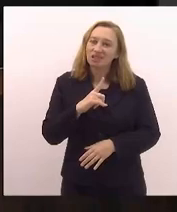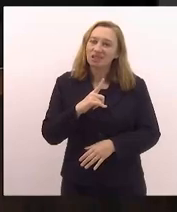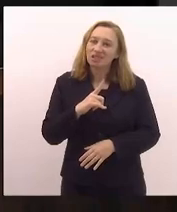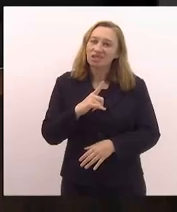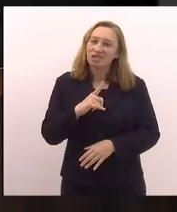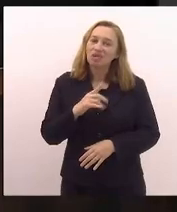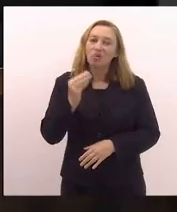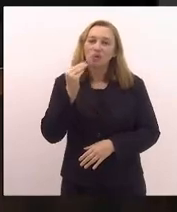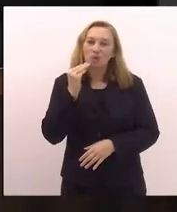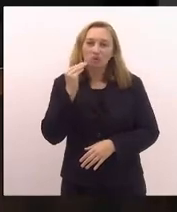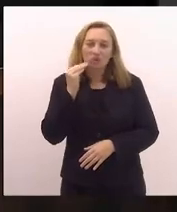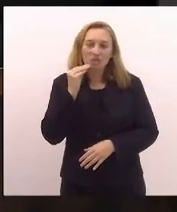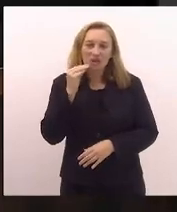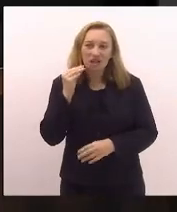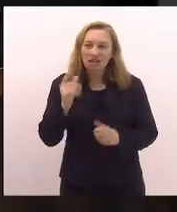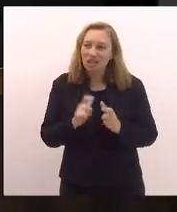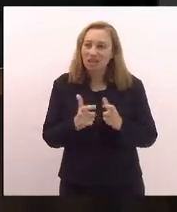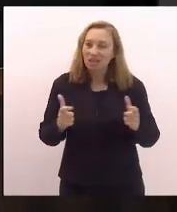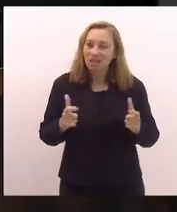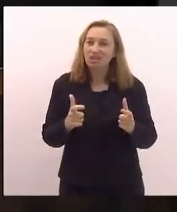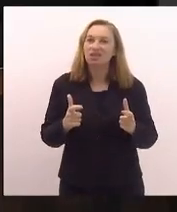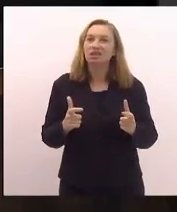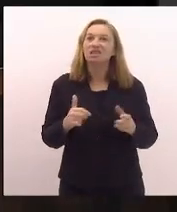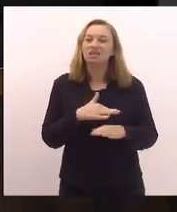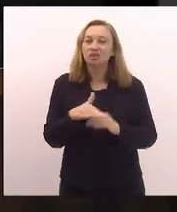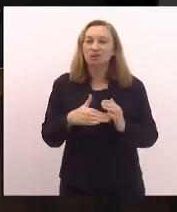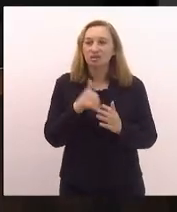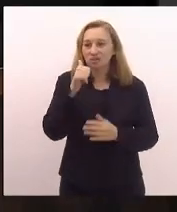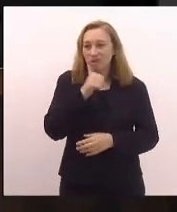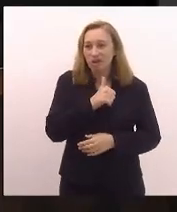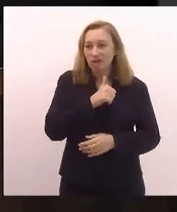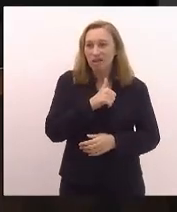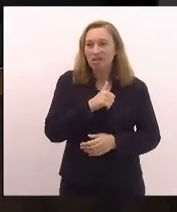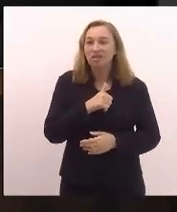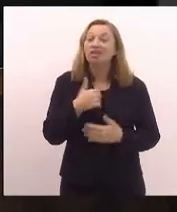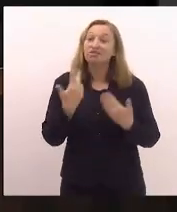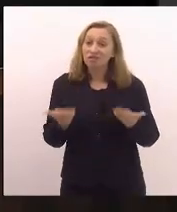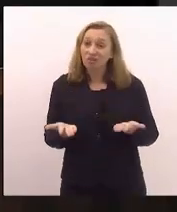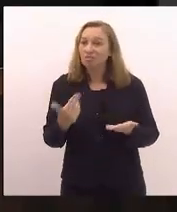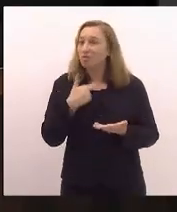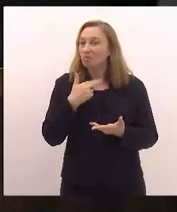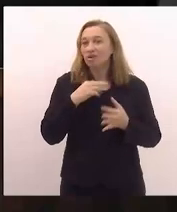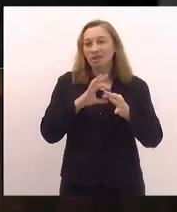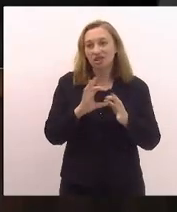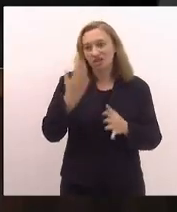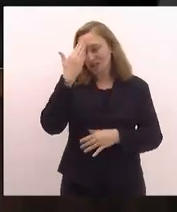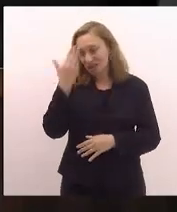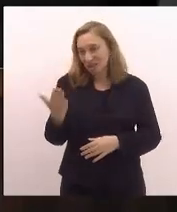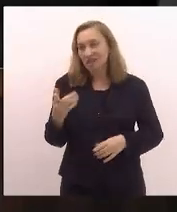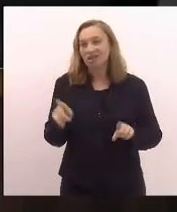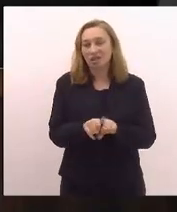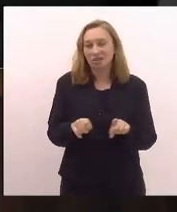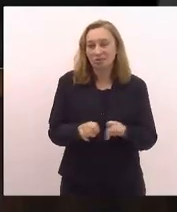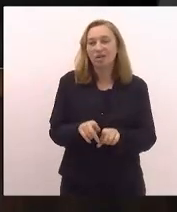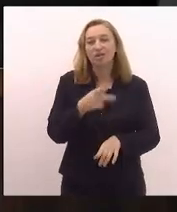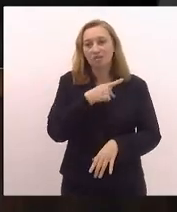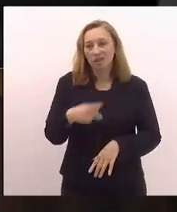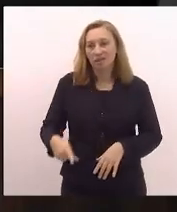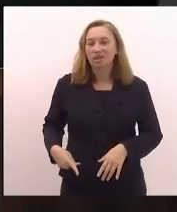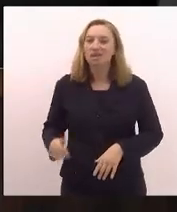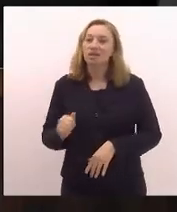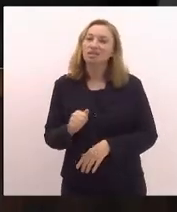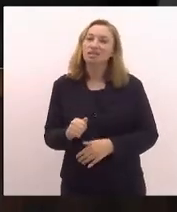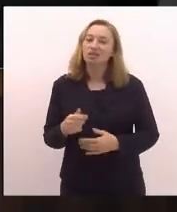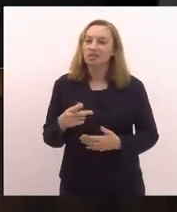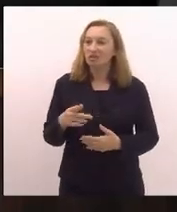tem dado oportunidade imensa, enorme a todas as mulheres, né? Então, a gente não pode deixar de agradecer ao nosso presidente.